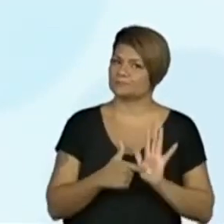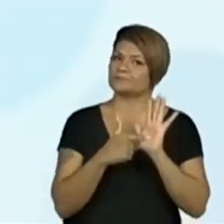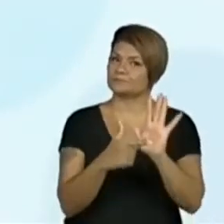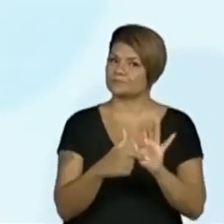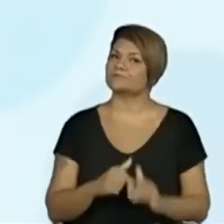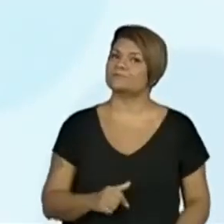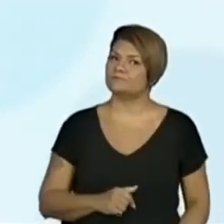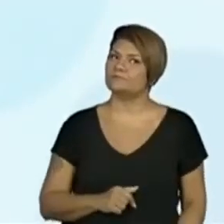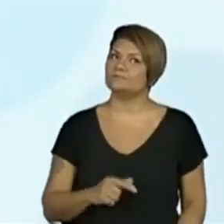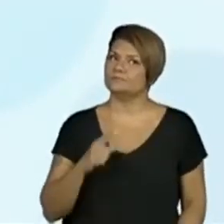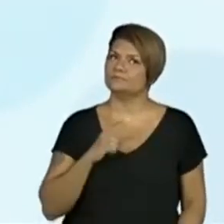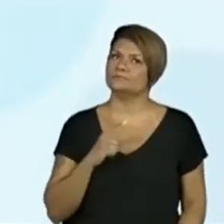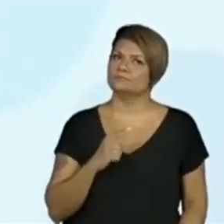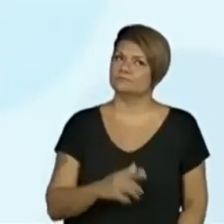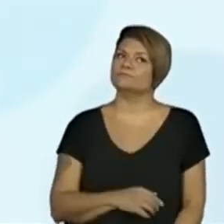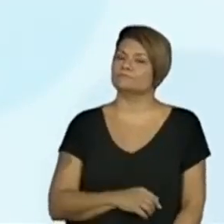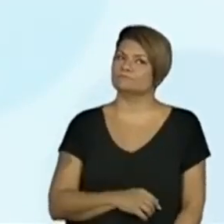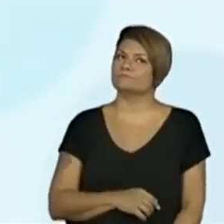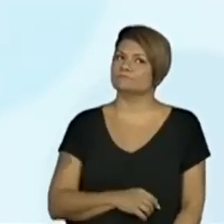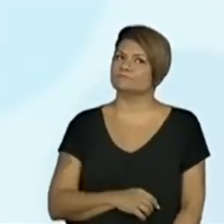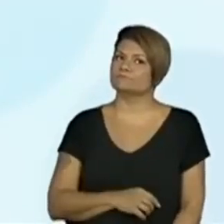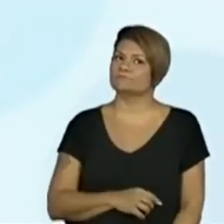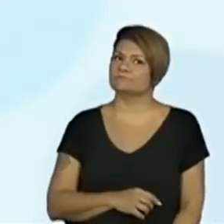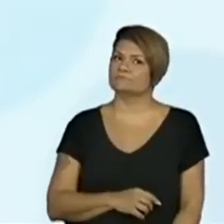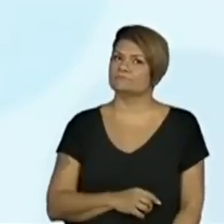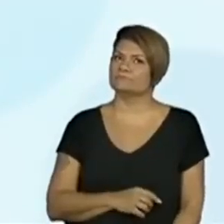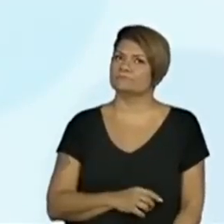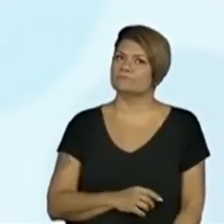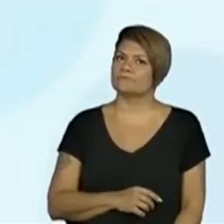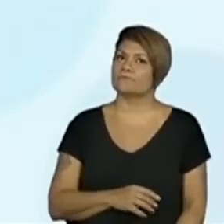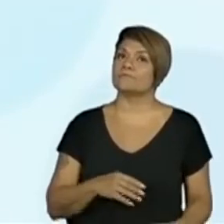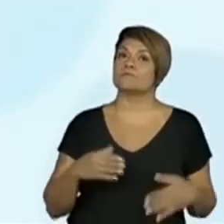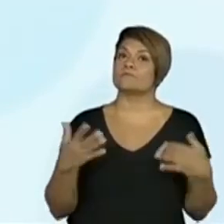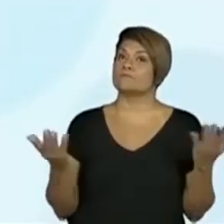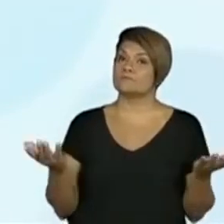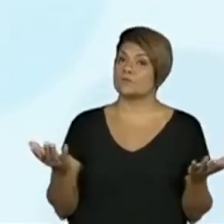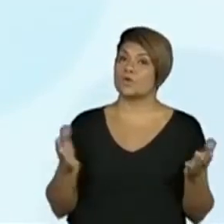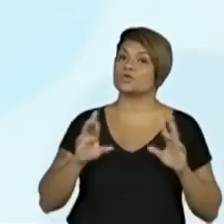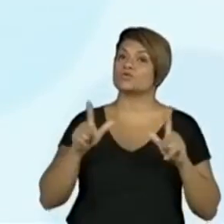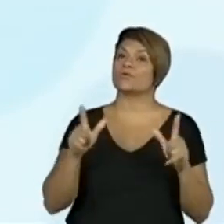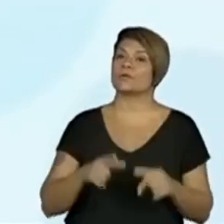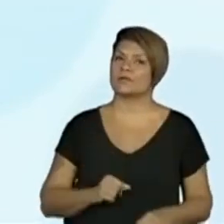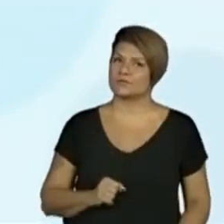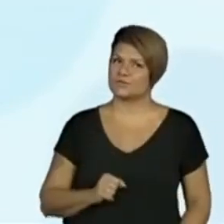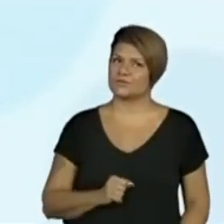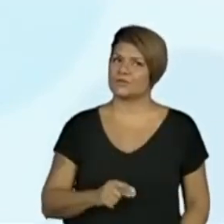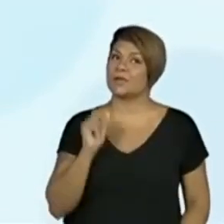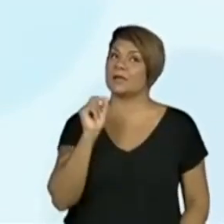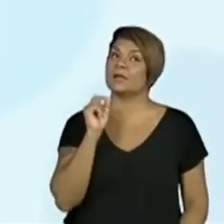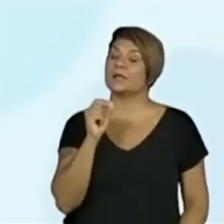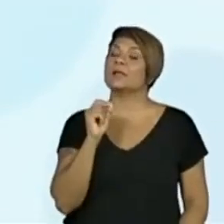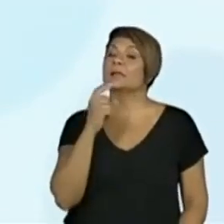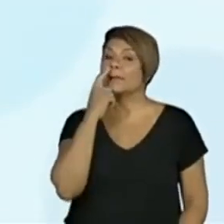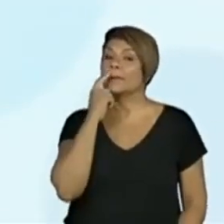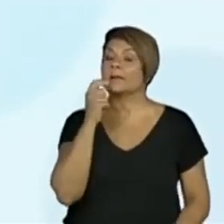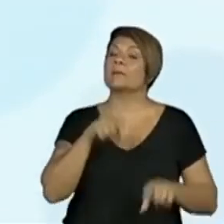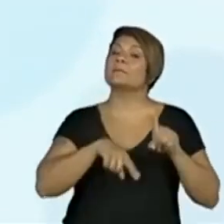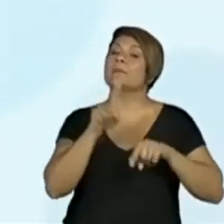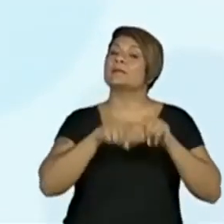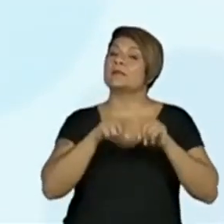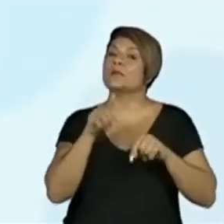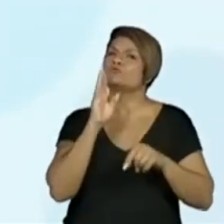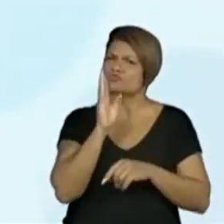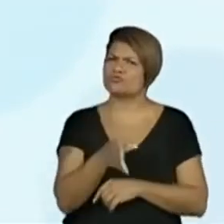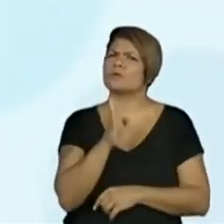igual os objetos de metal isso não isso não não não e qual é que é bom e que material que a gente já